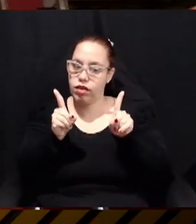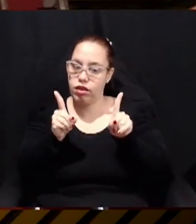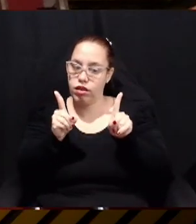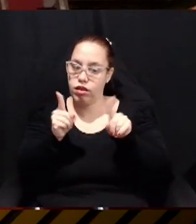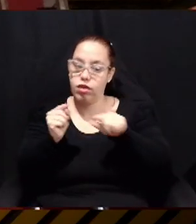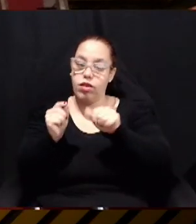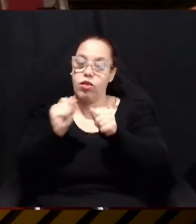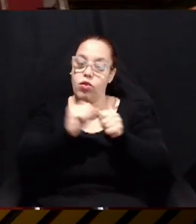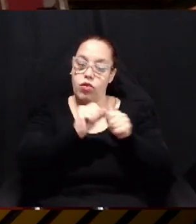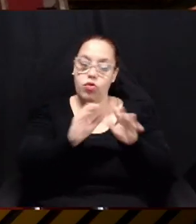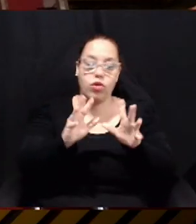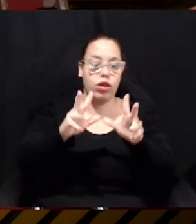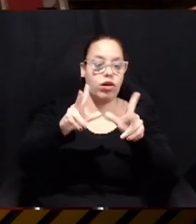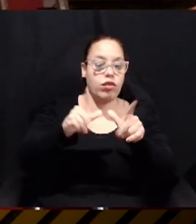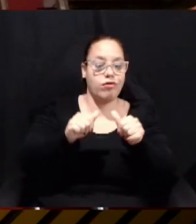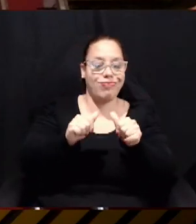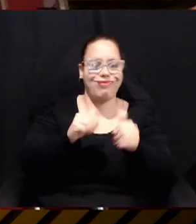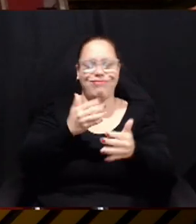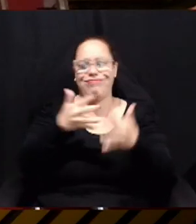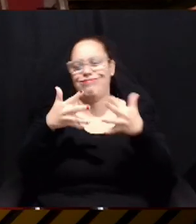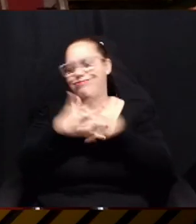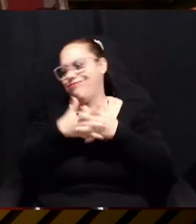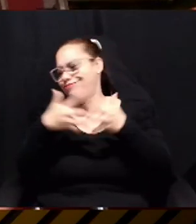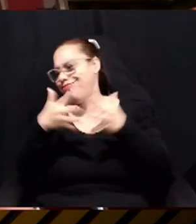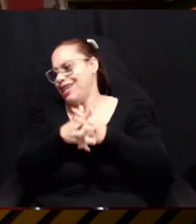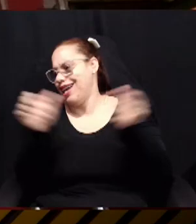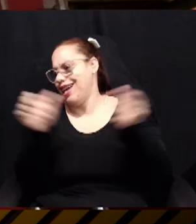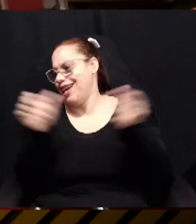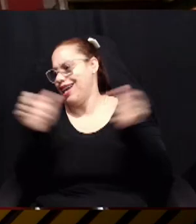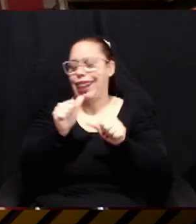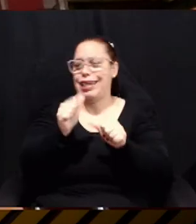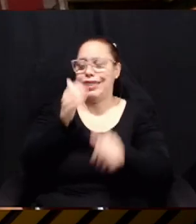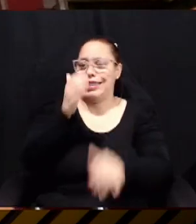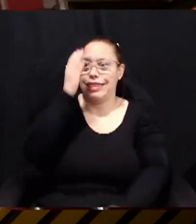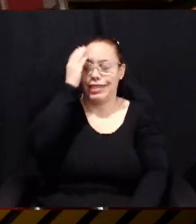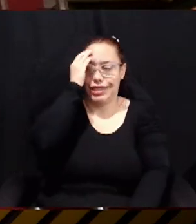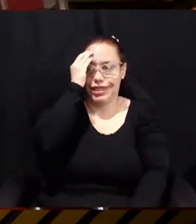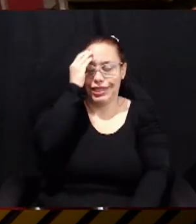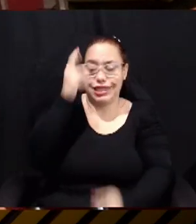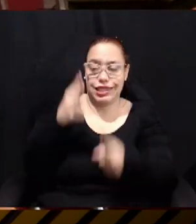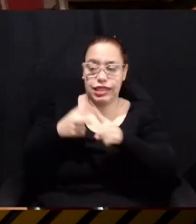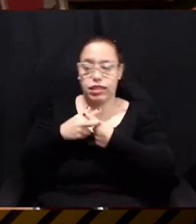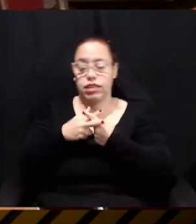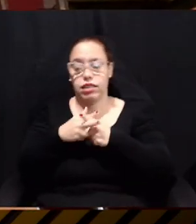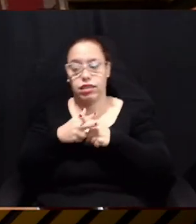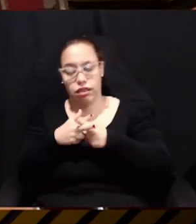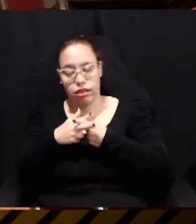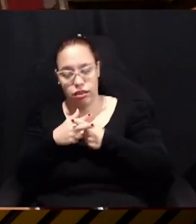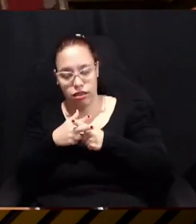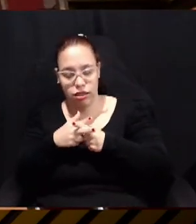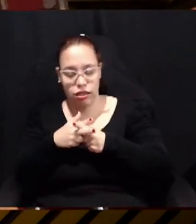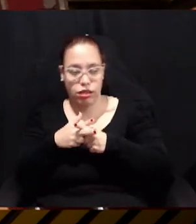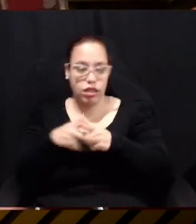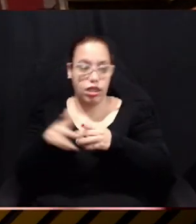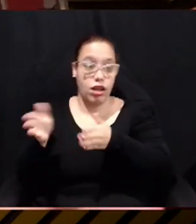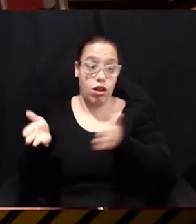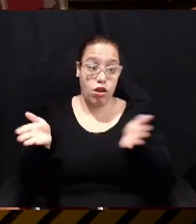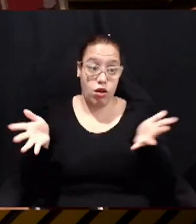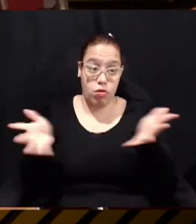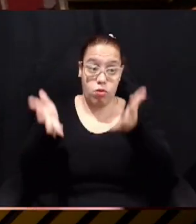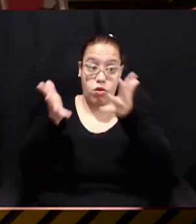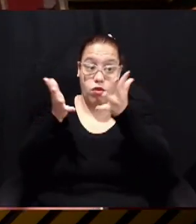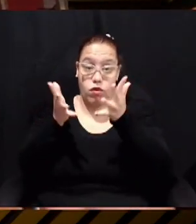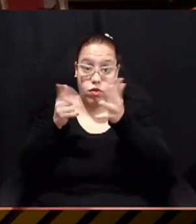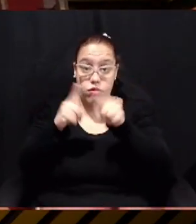tudo desandar e piorar na vida dela. Então, ele é essa ferramenta que promove essa reflexão,